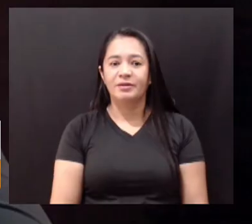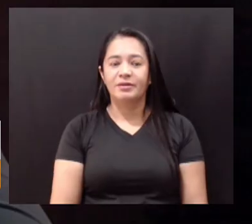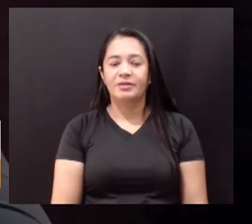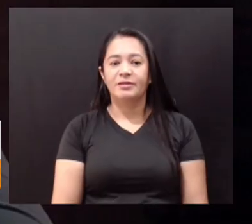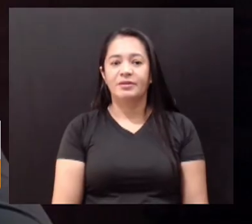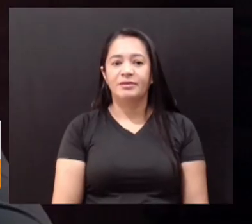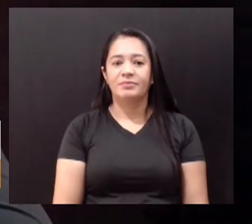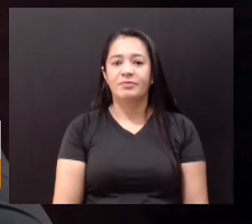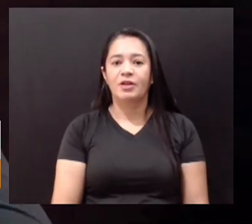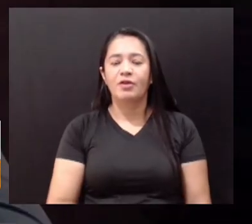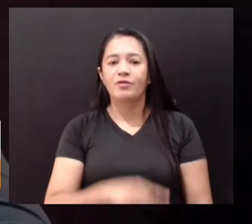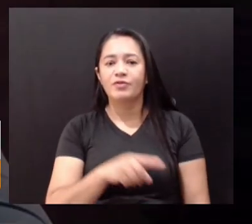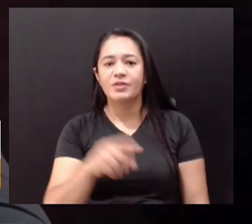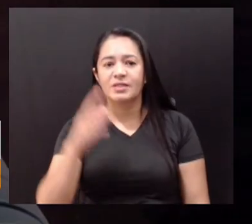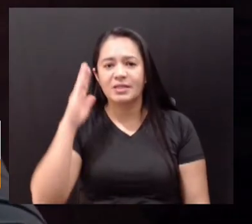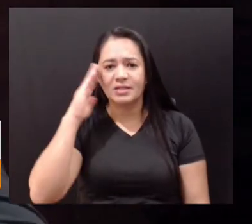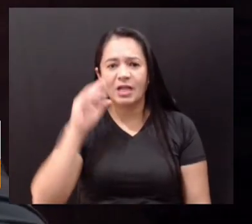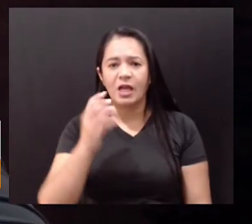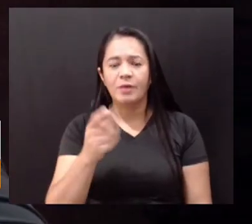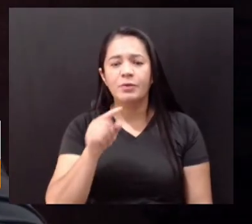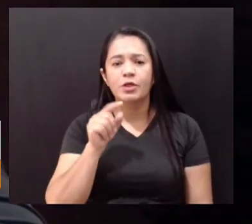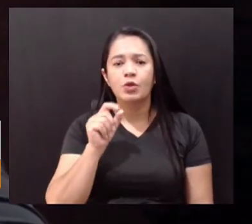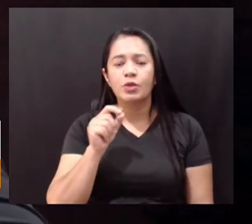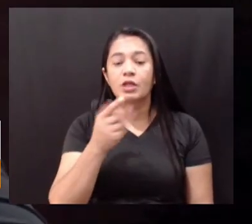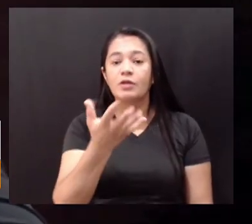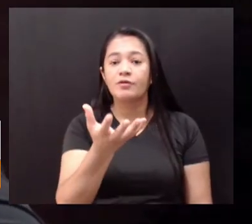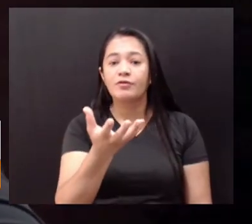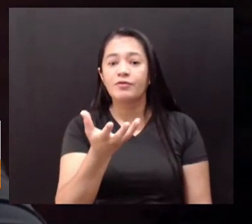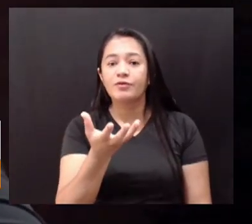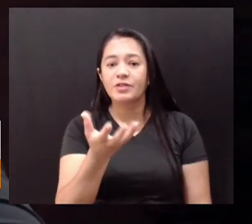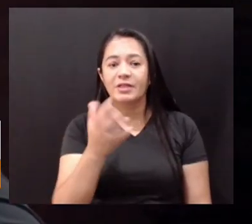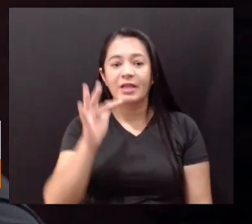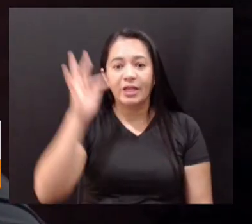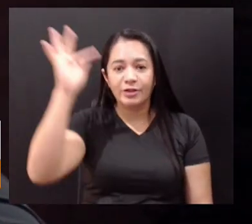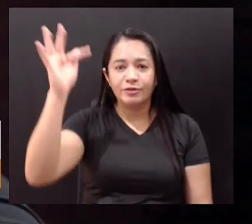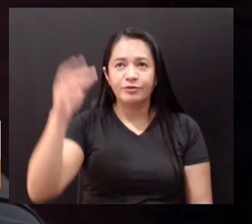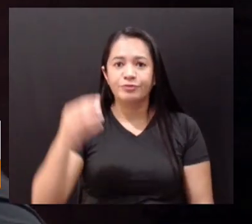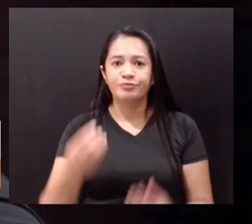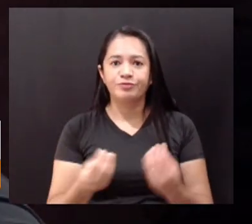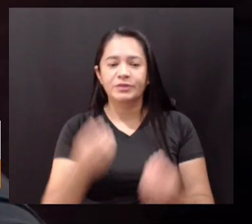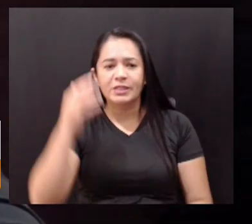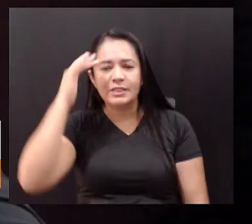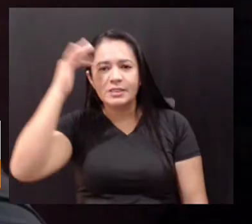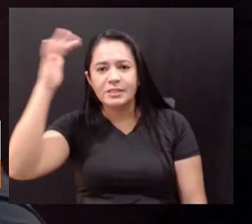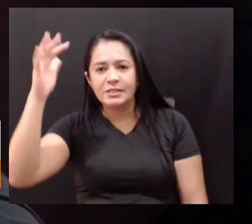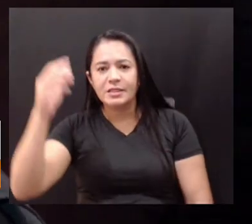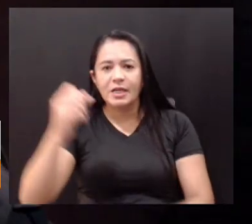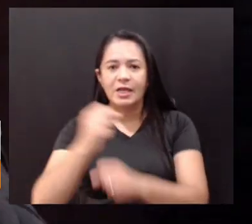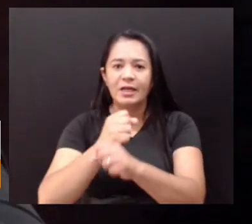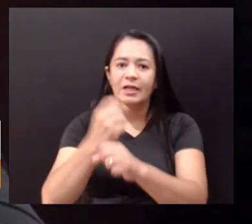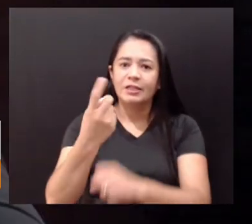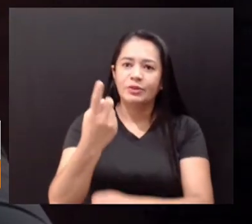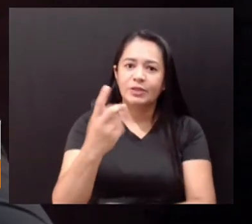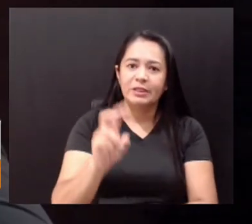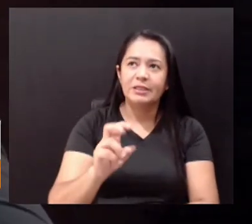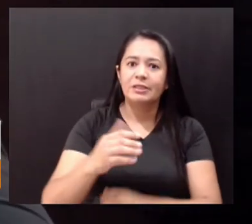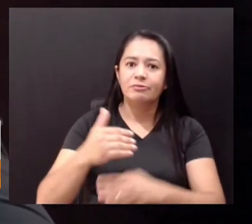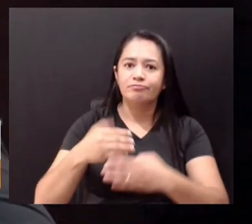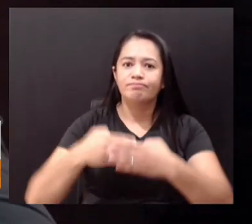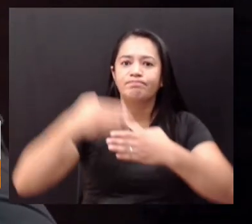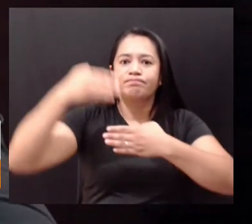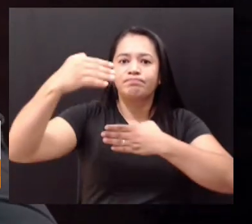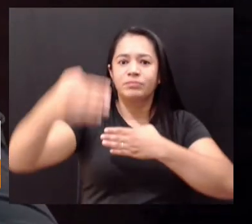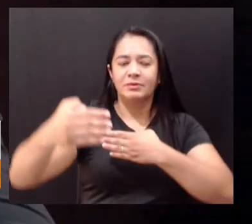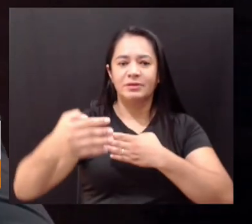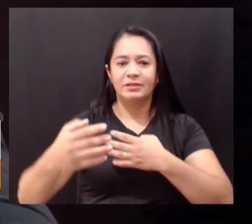fazendo no futuro, né. Então o exercício da gente sonhar, então 5, 10, 15 anos para frente e trazer isso ao valor